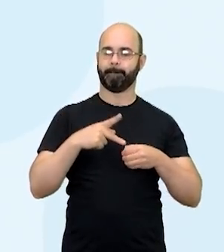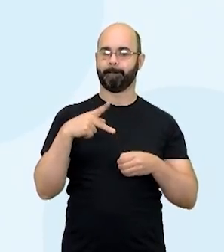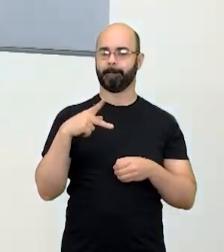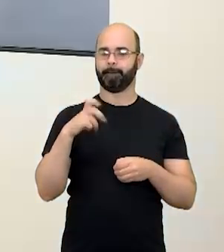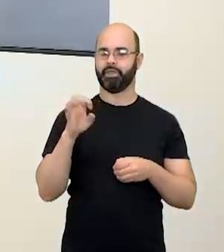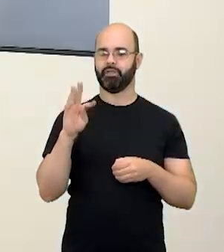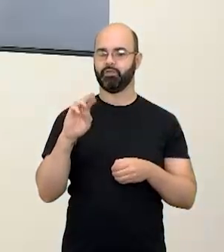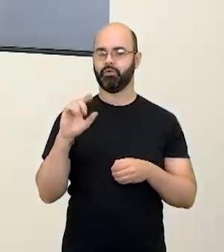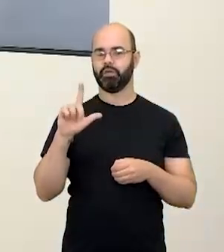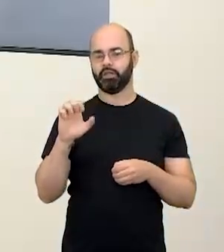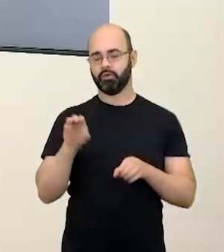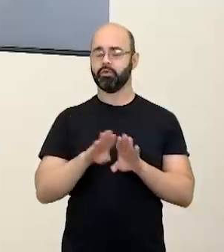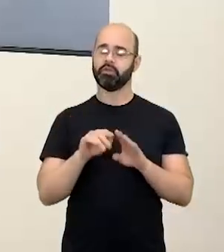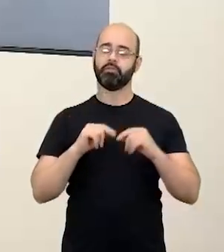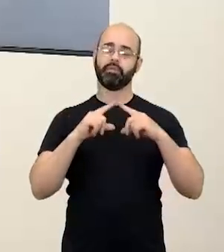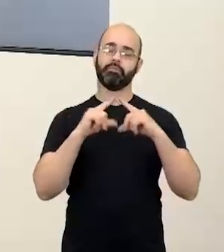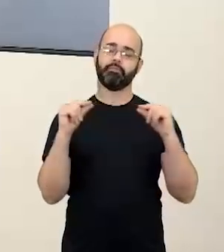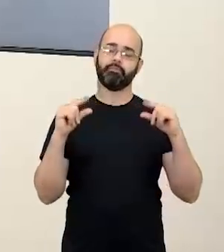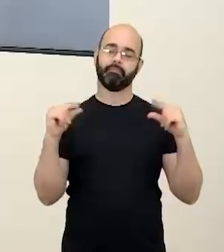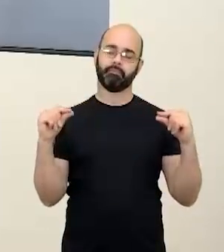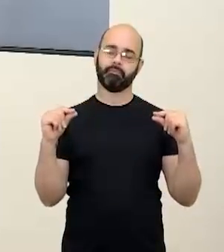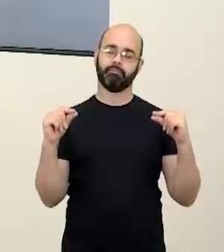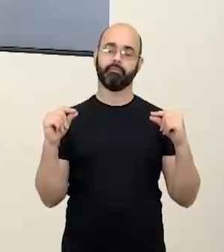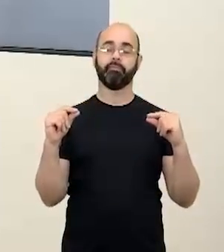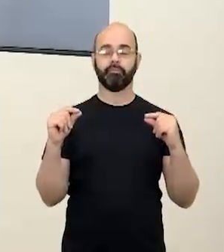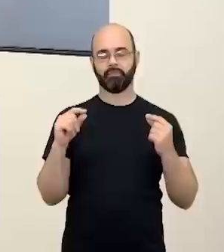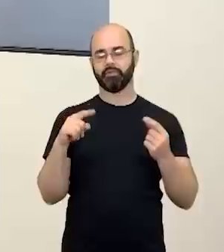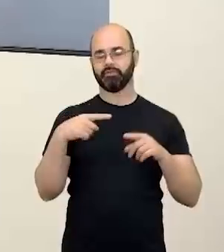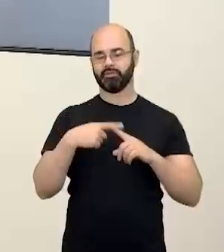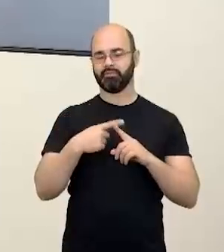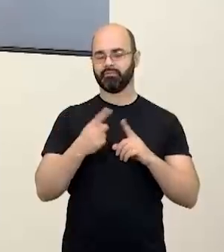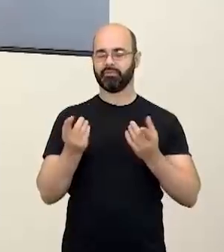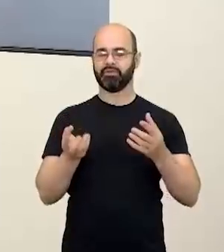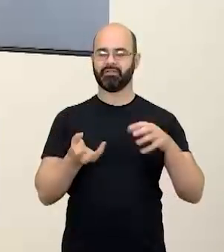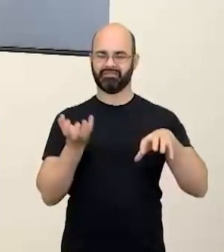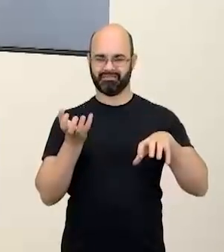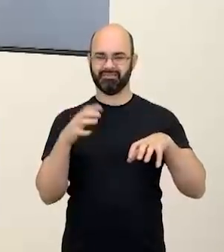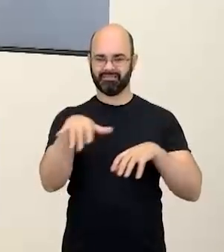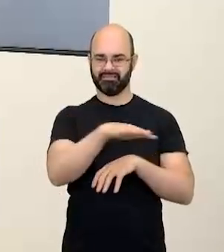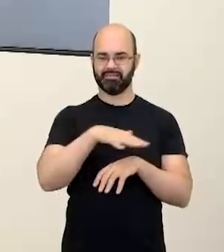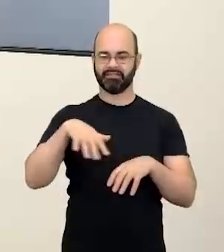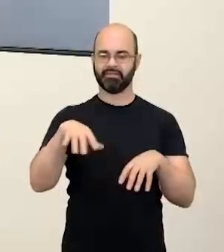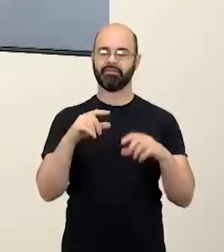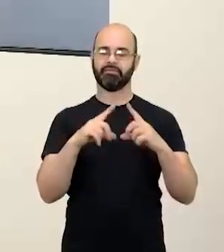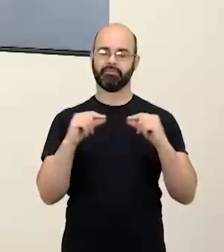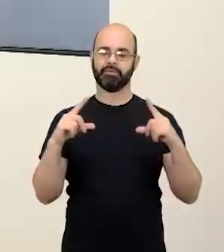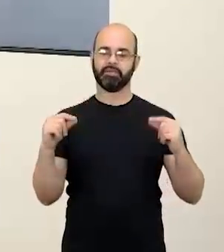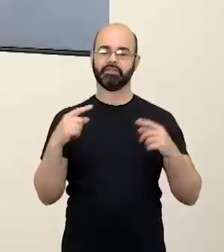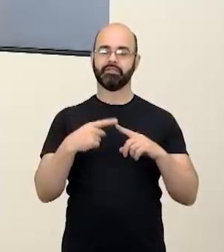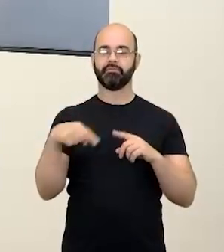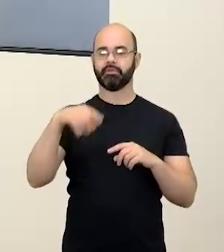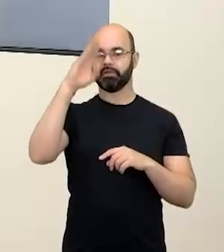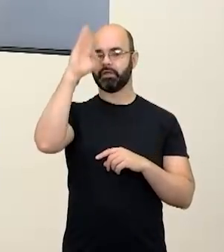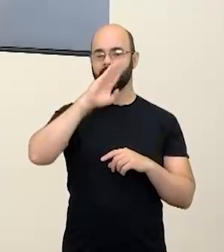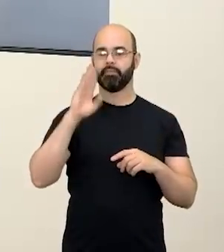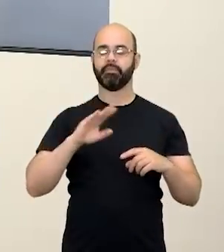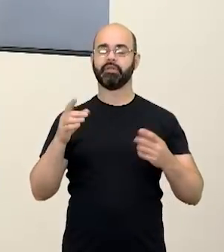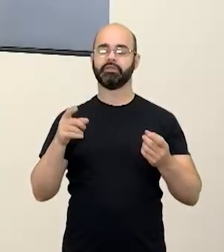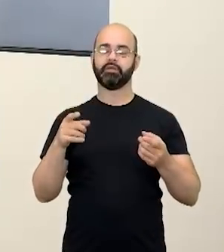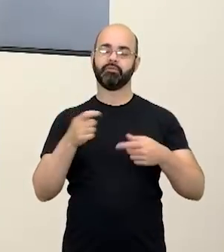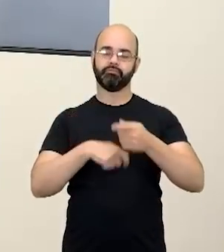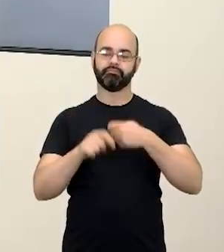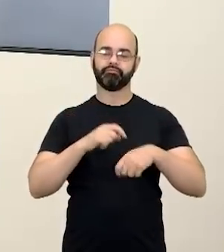como um centro administrativo do Brasil, por isso essa referência aí como metrópole nacional. Então há um destaque para a cidade de São